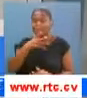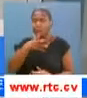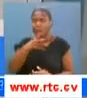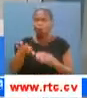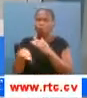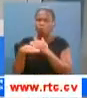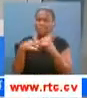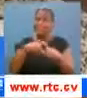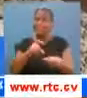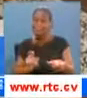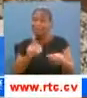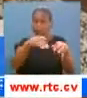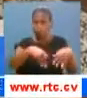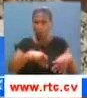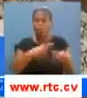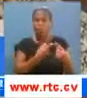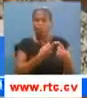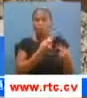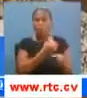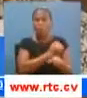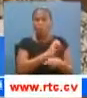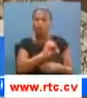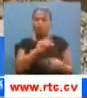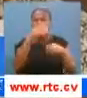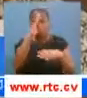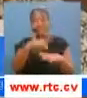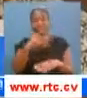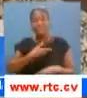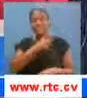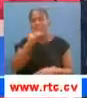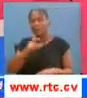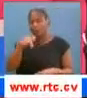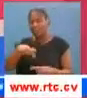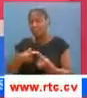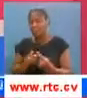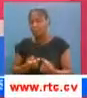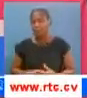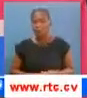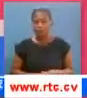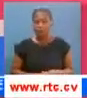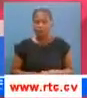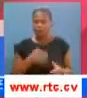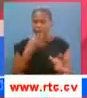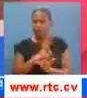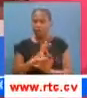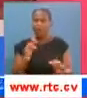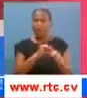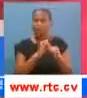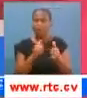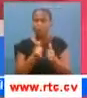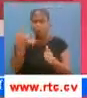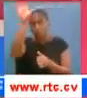a sua saída no final do mandato, que acontece em dezembro deste ano. Eu tenho tido excelentes relações com o